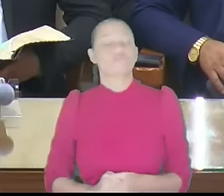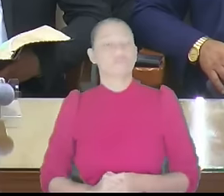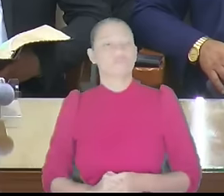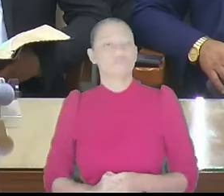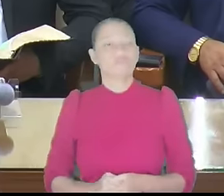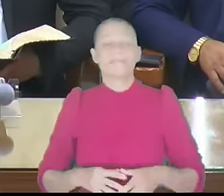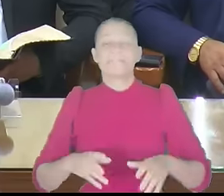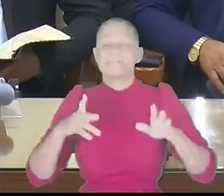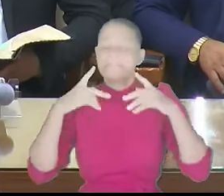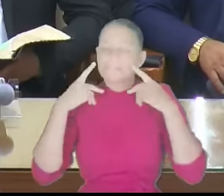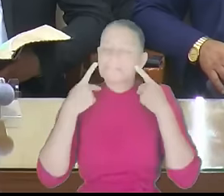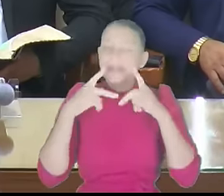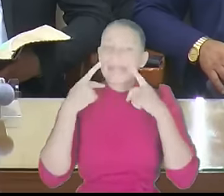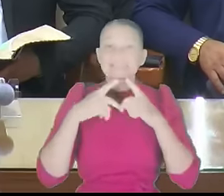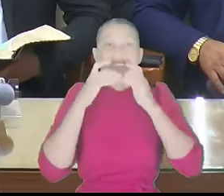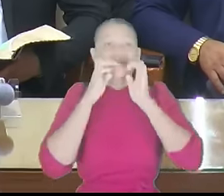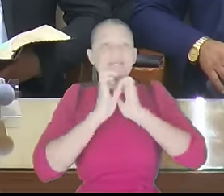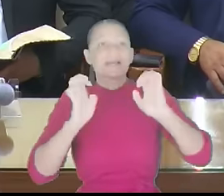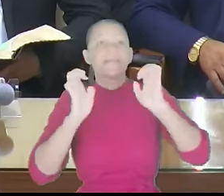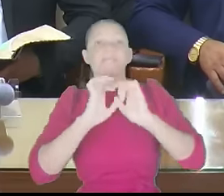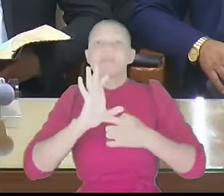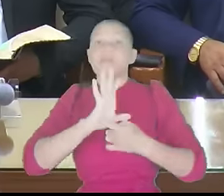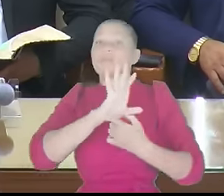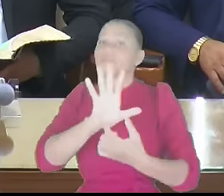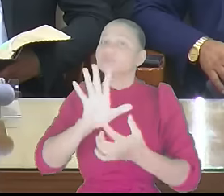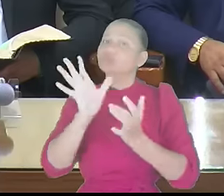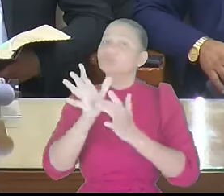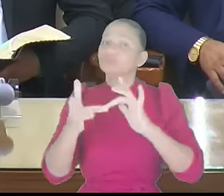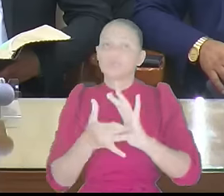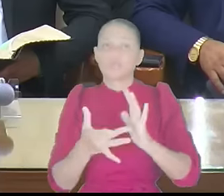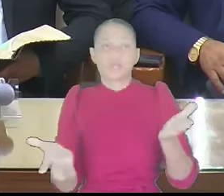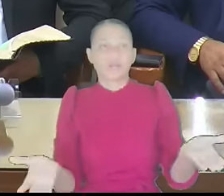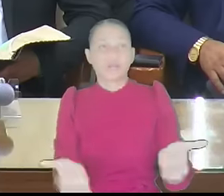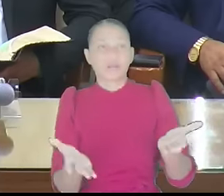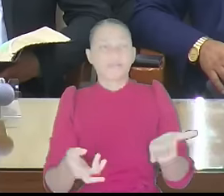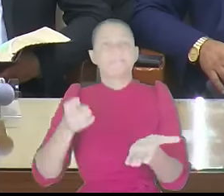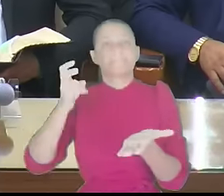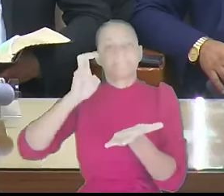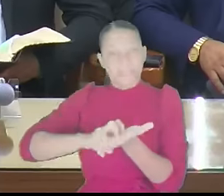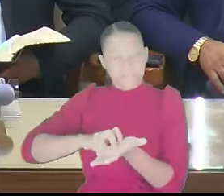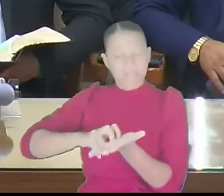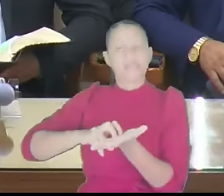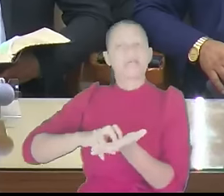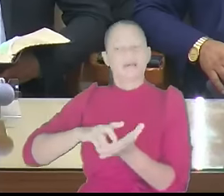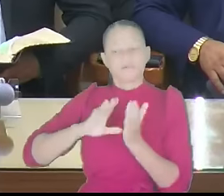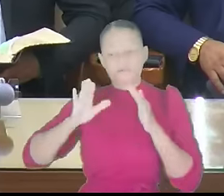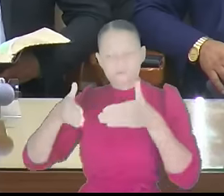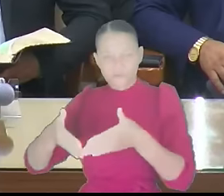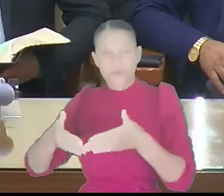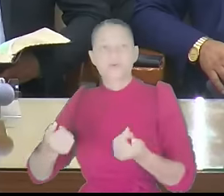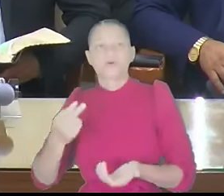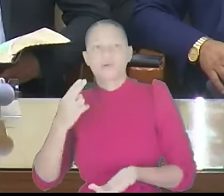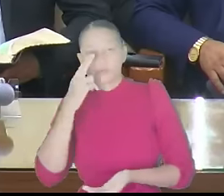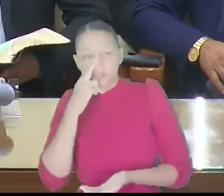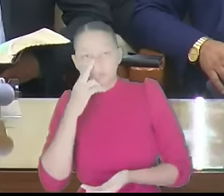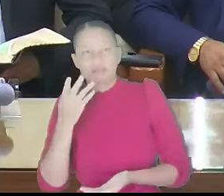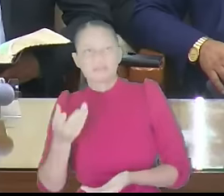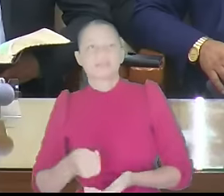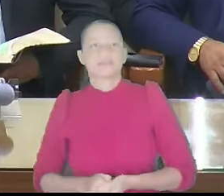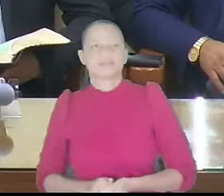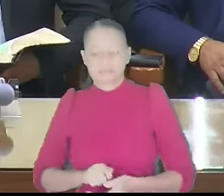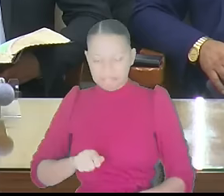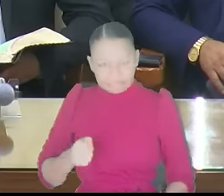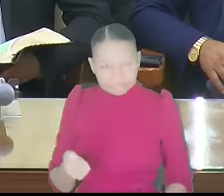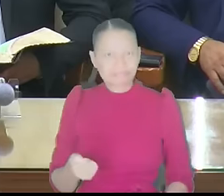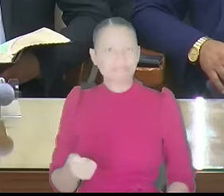Mensagem evangelística para mostrar quem é Jesus. Agora, durante o dia, era para crente. Era desse jeito, era parafuso.